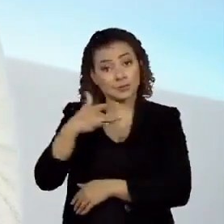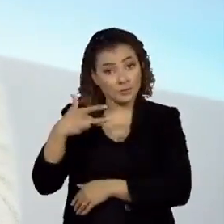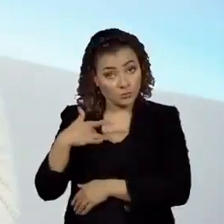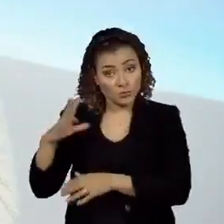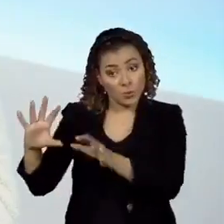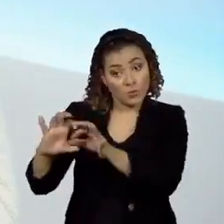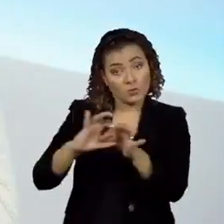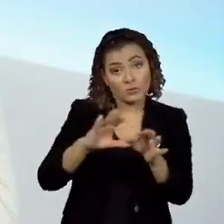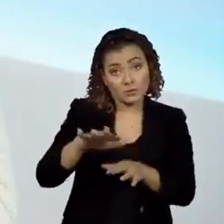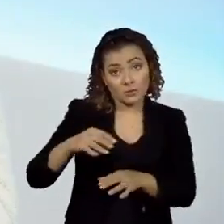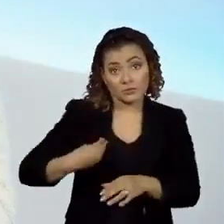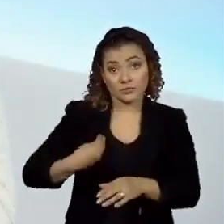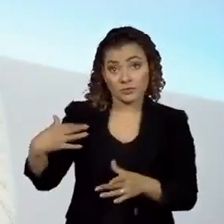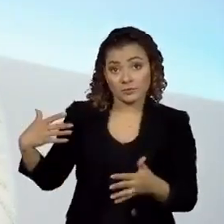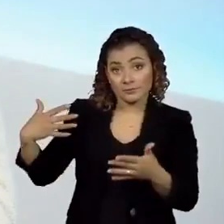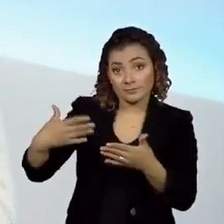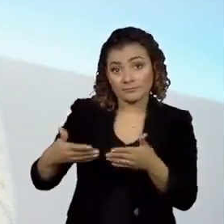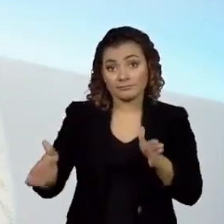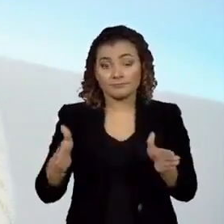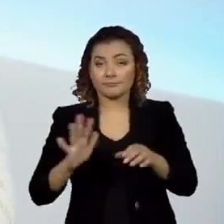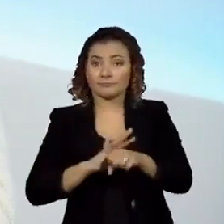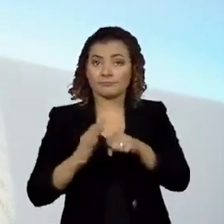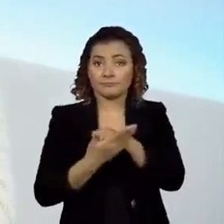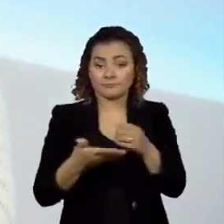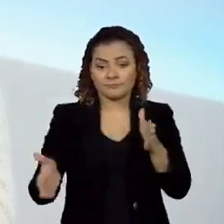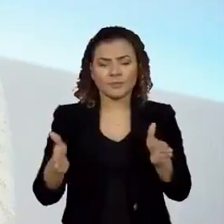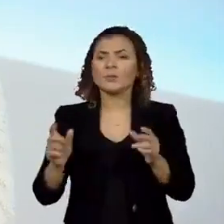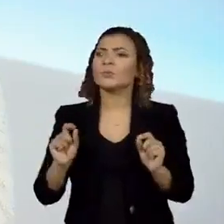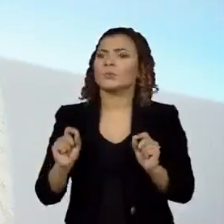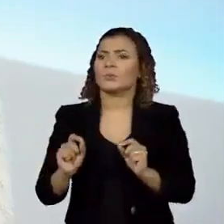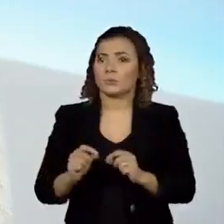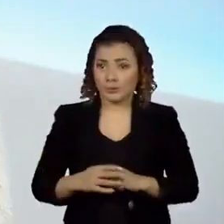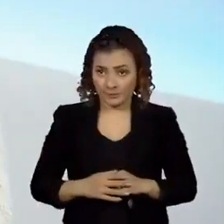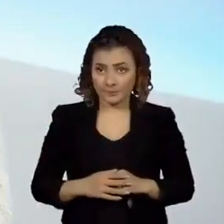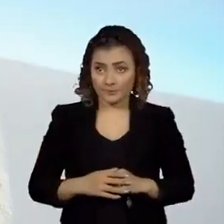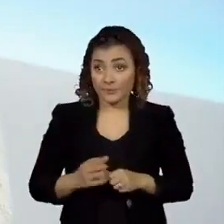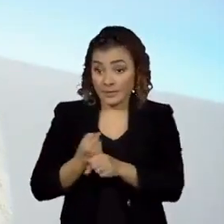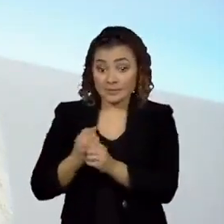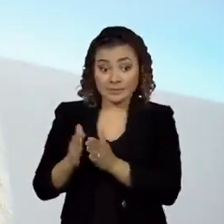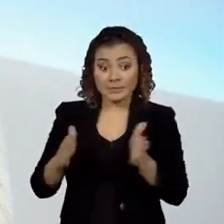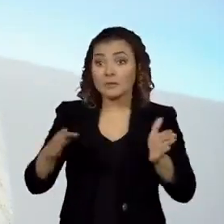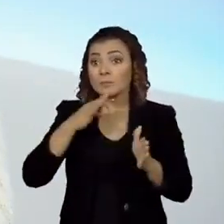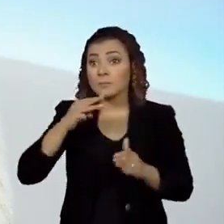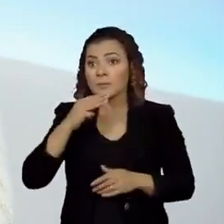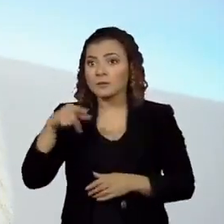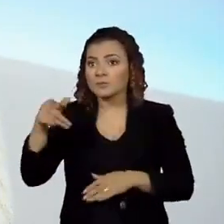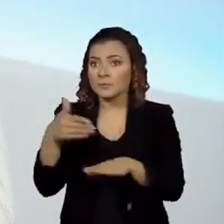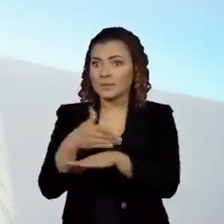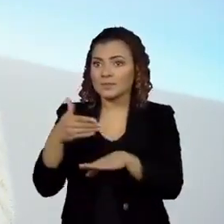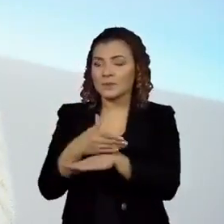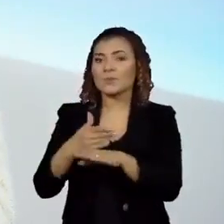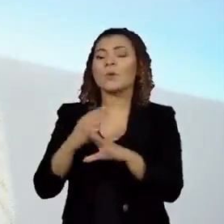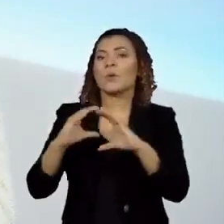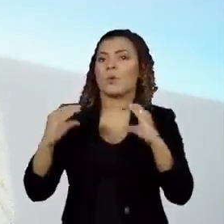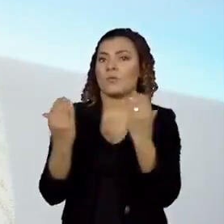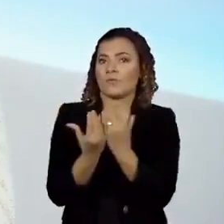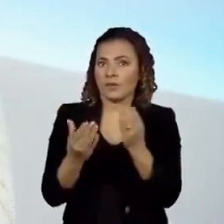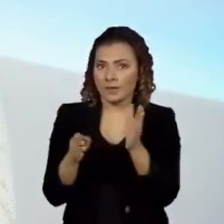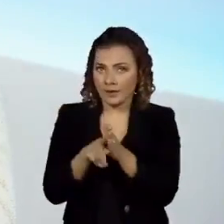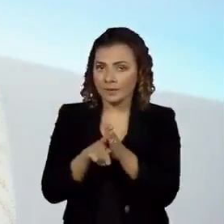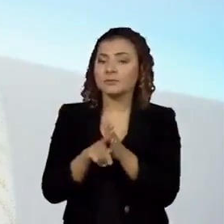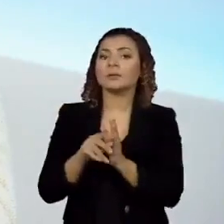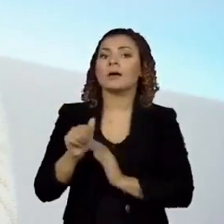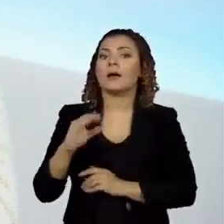nesse contexto que a gente tem vivido pandêmico no Brasil neste momento, este ano, em março, você participou de uma conferência na Abrase